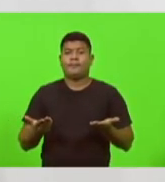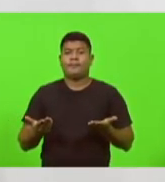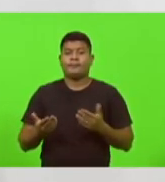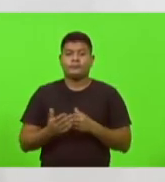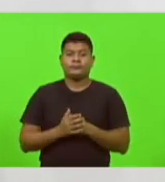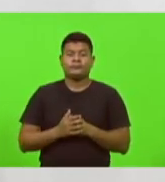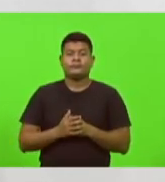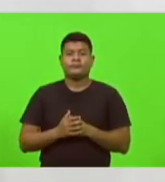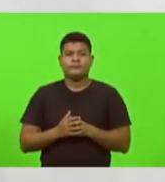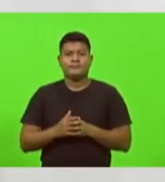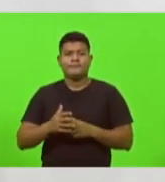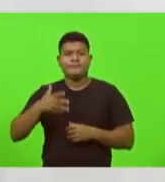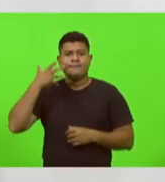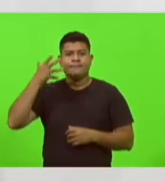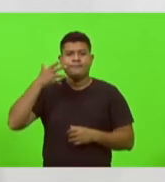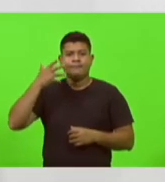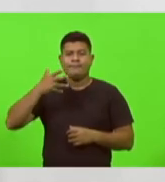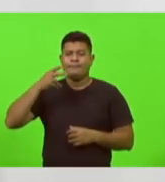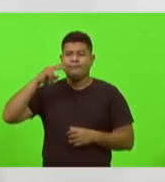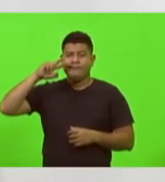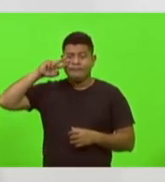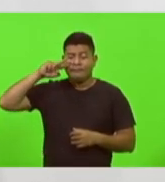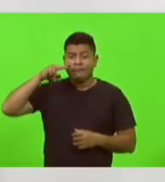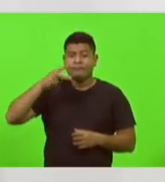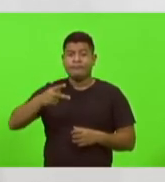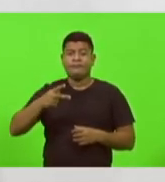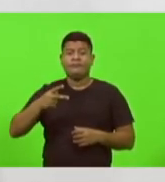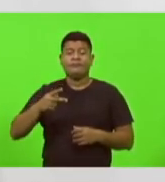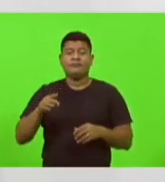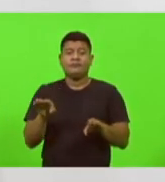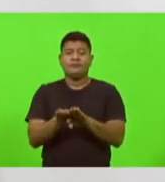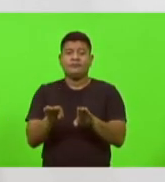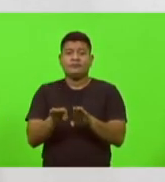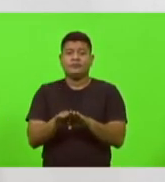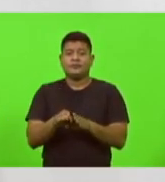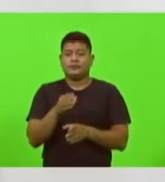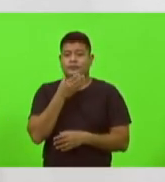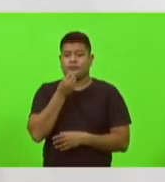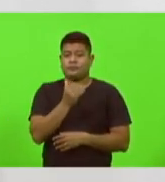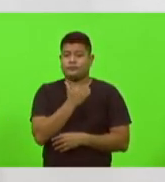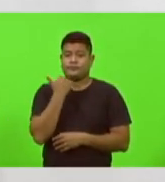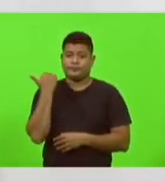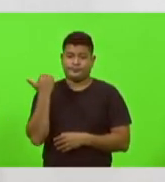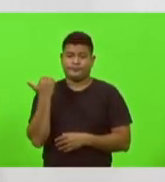uma manifestação de reconhecimento póstuma ao nosso grande